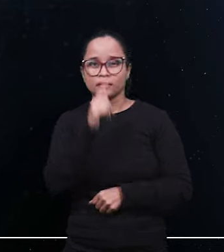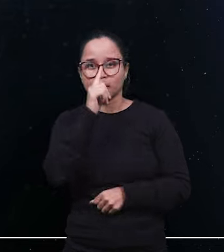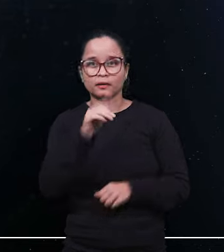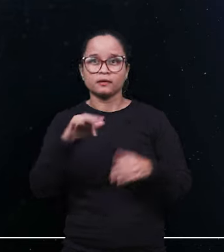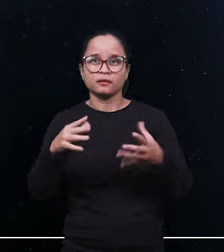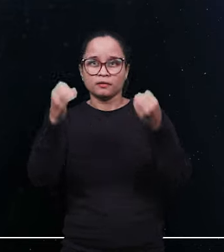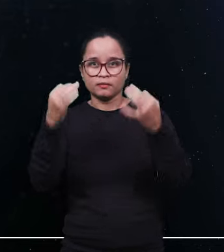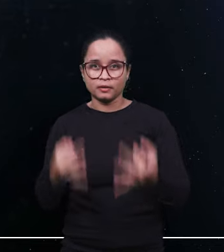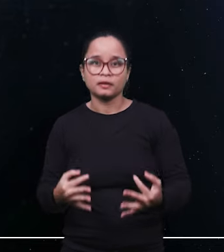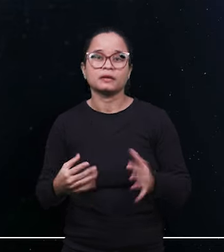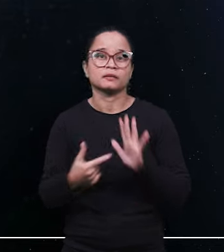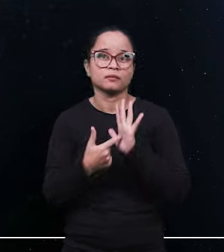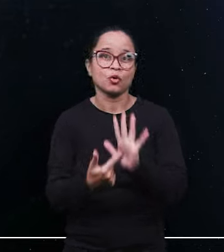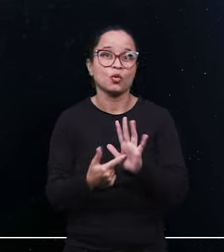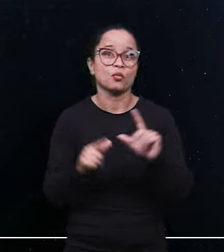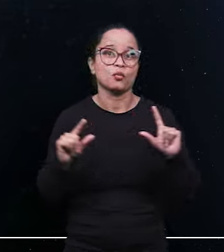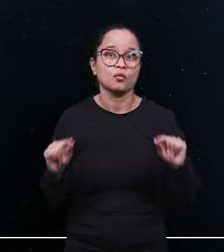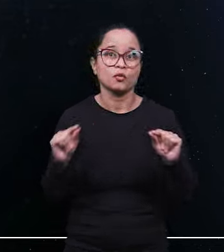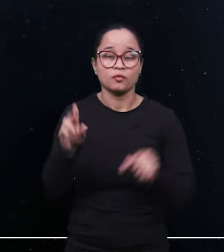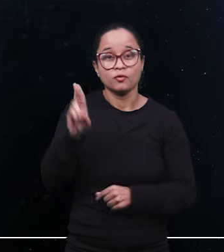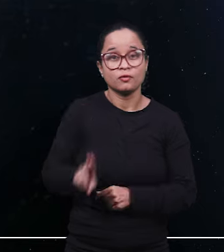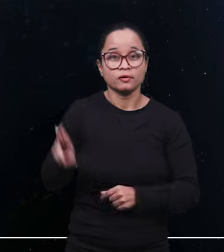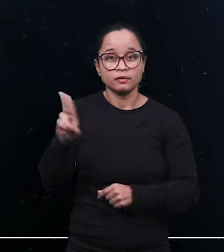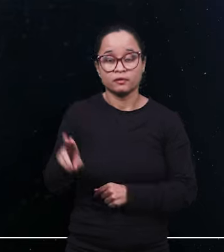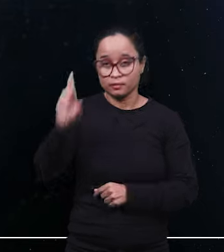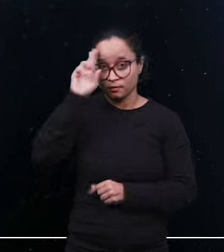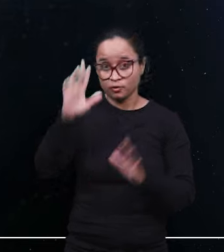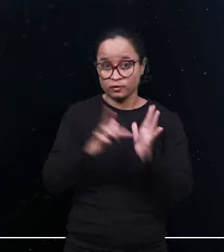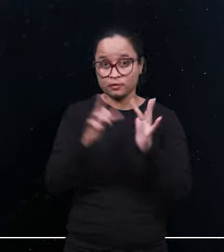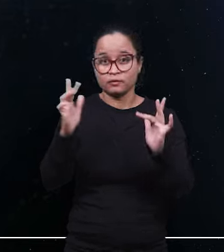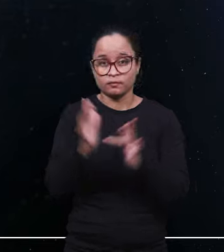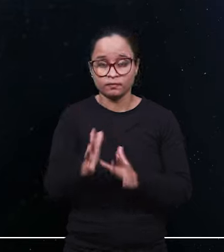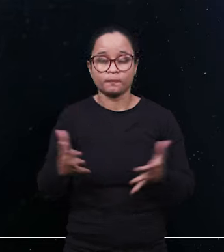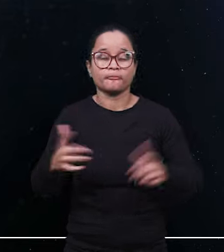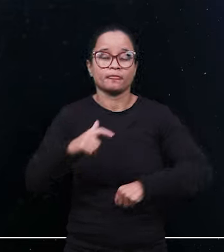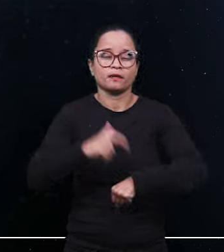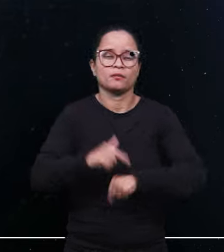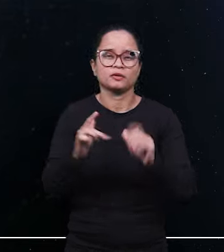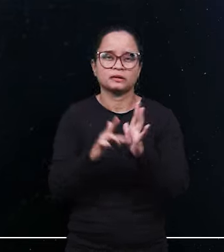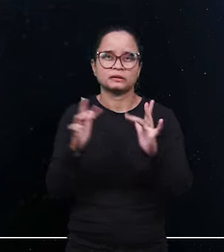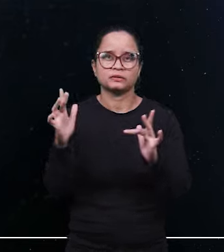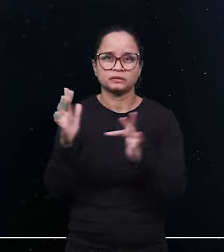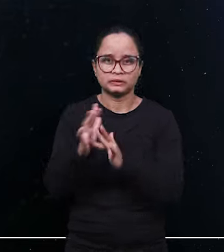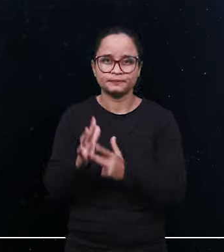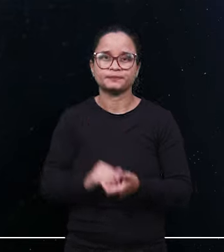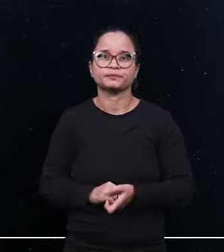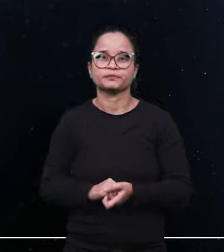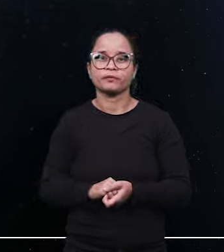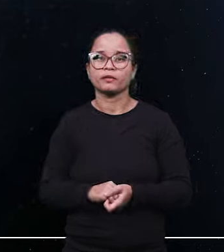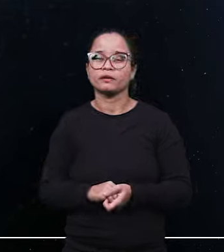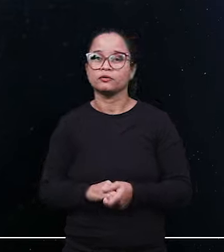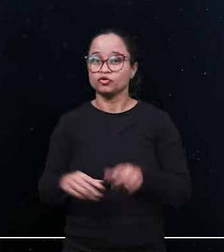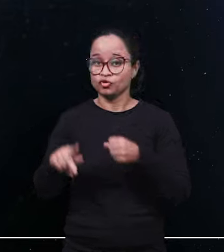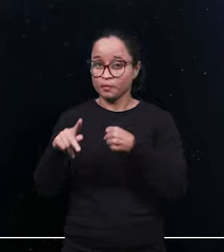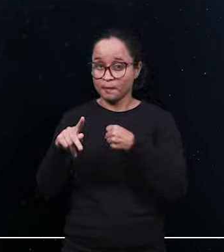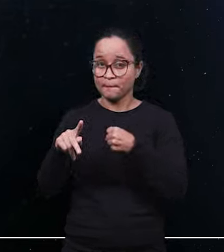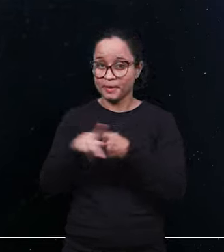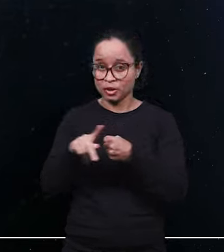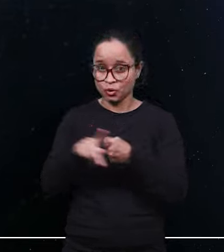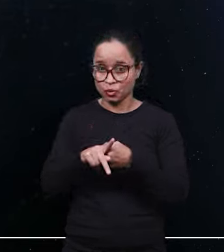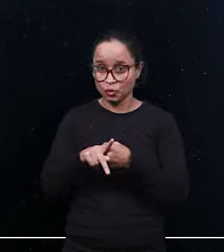grego, que ela foi usada pelo Senhor Jesus, quando o Senhor Jesus recebeu de Pedro